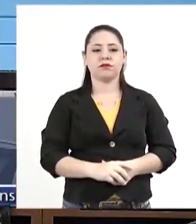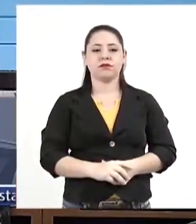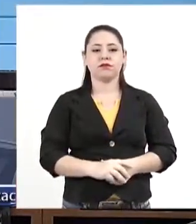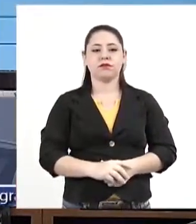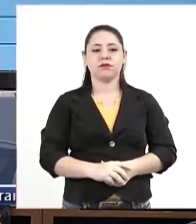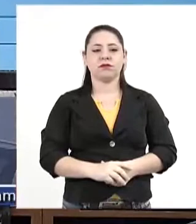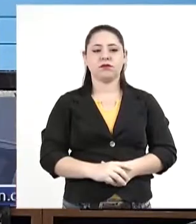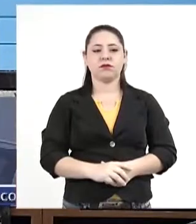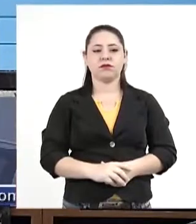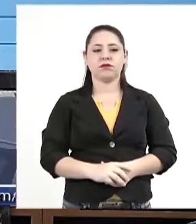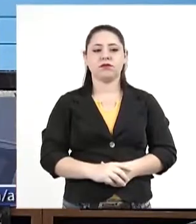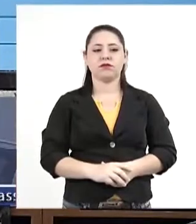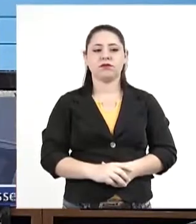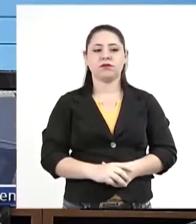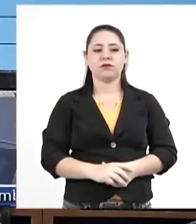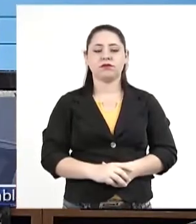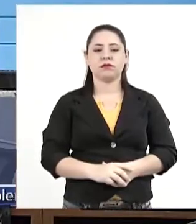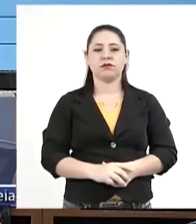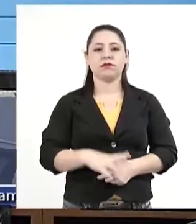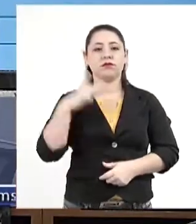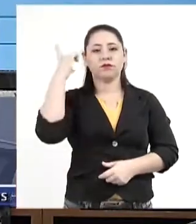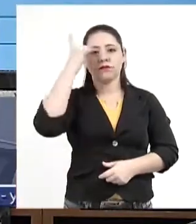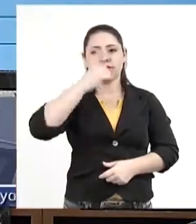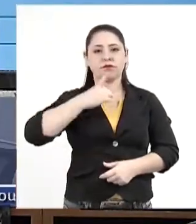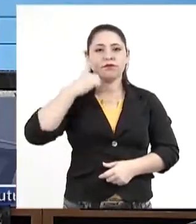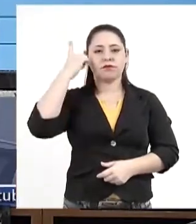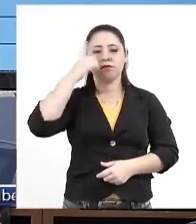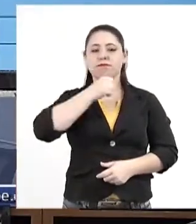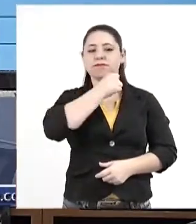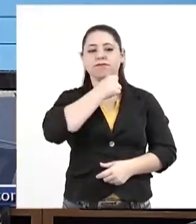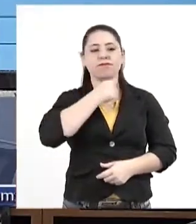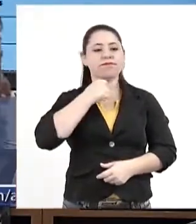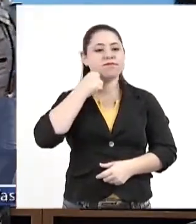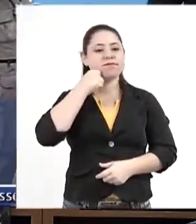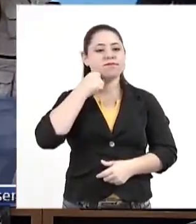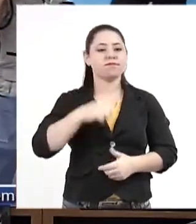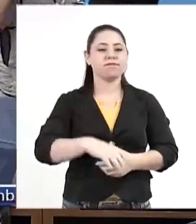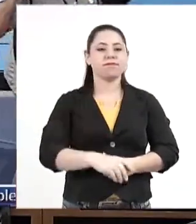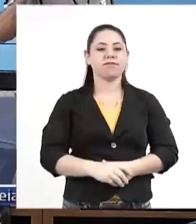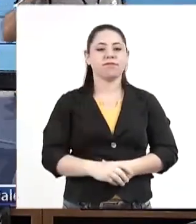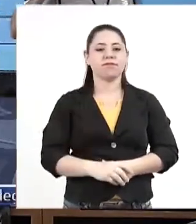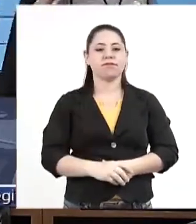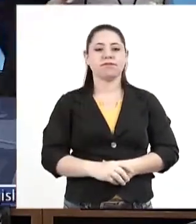Com a palavra, o ilustre deputado Antônio